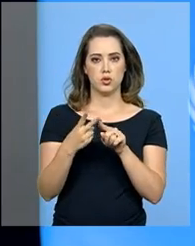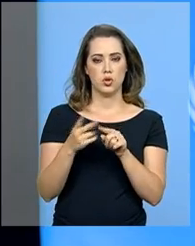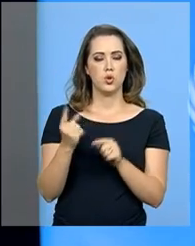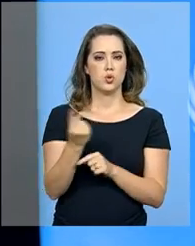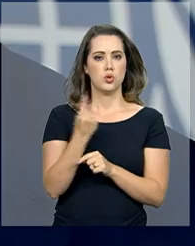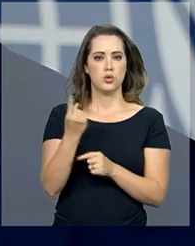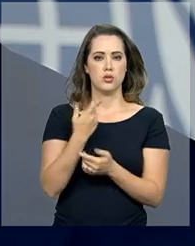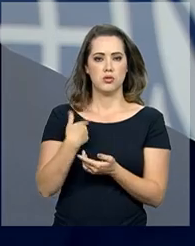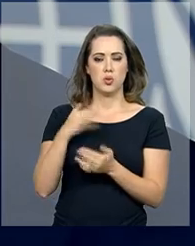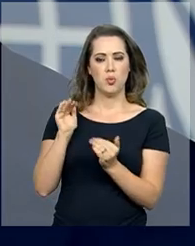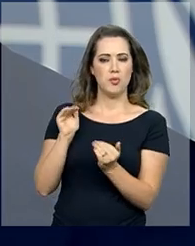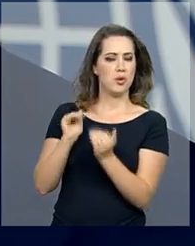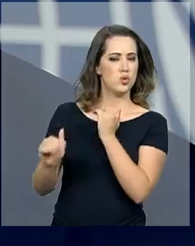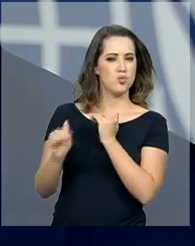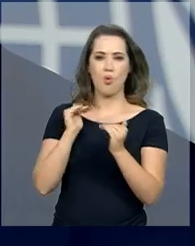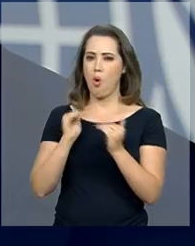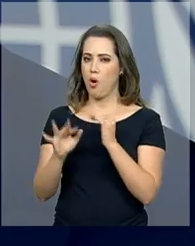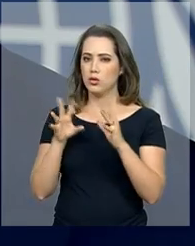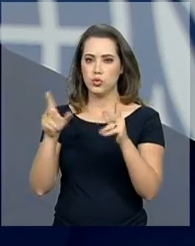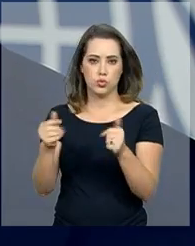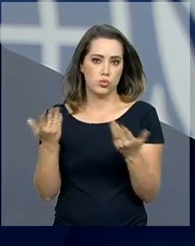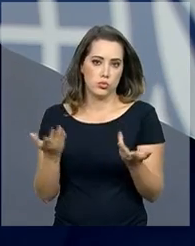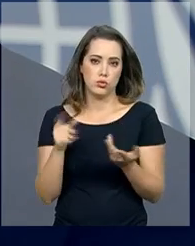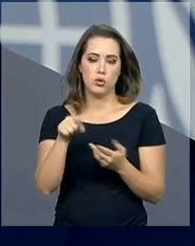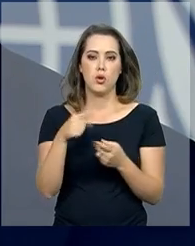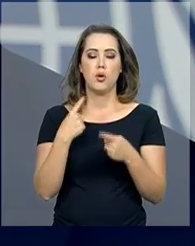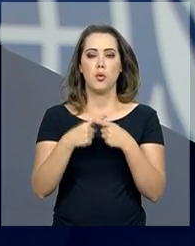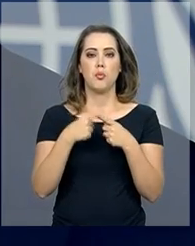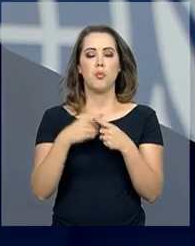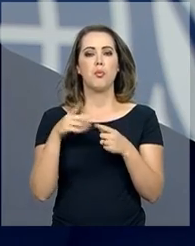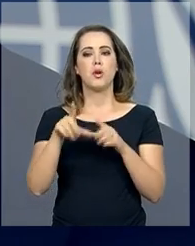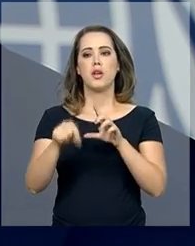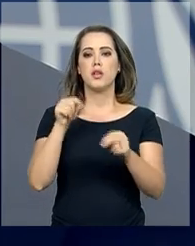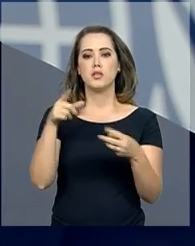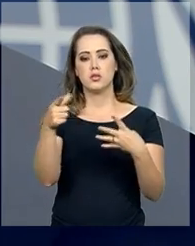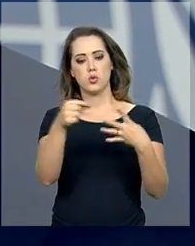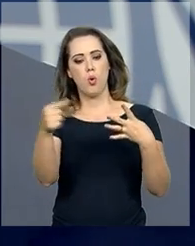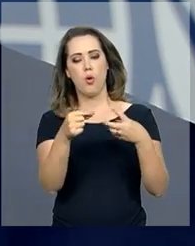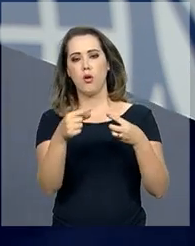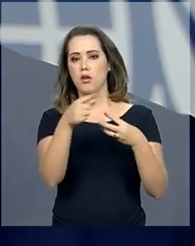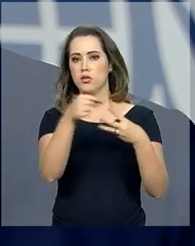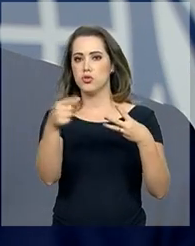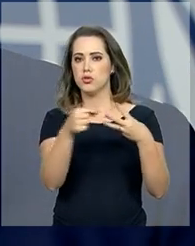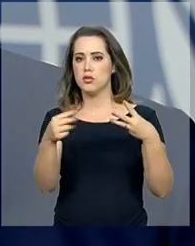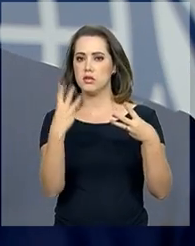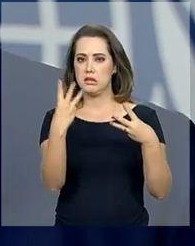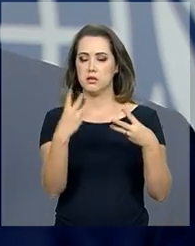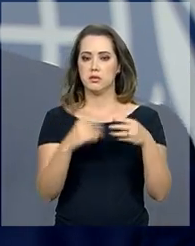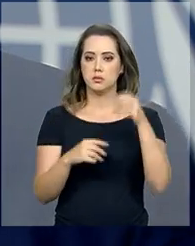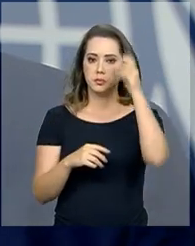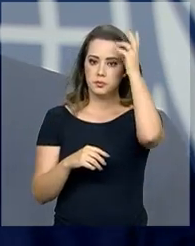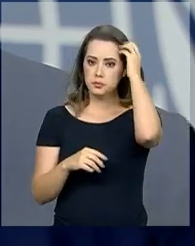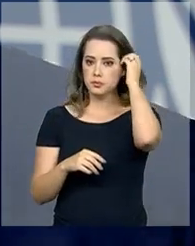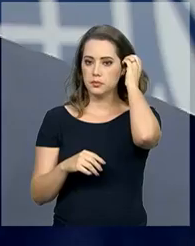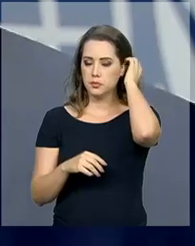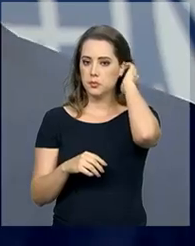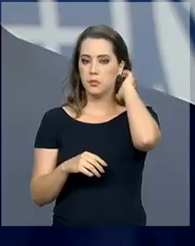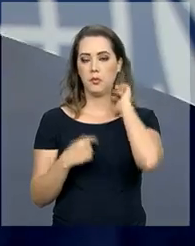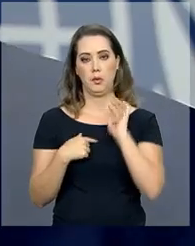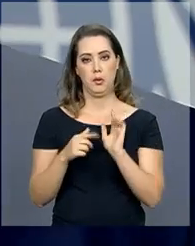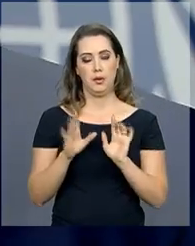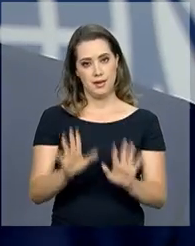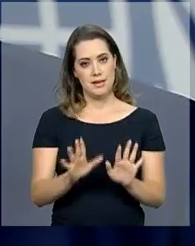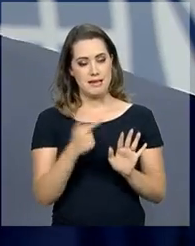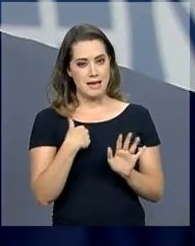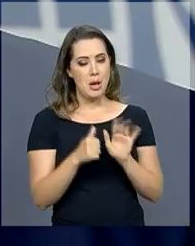intolerância eu queria saber porque escolha de destacar esses três temas ola primeiro muito grato pelo convite